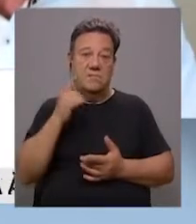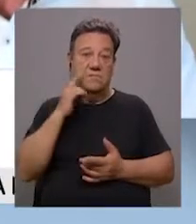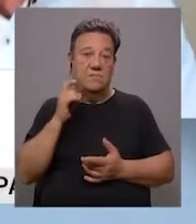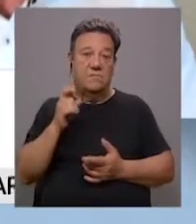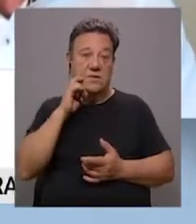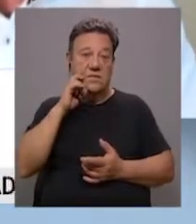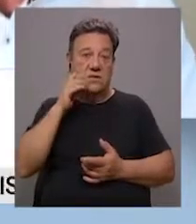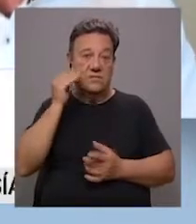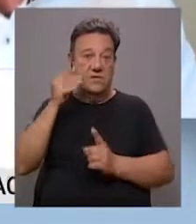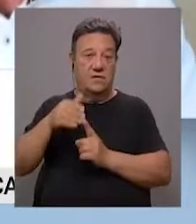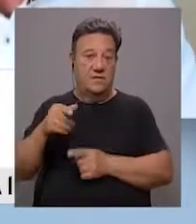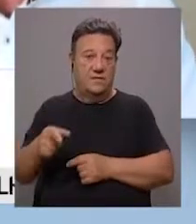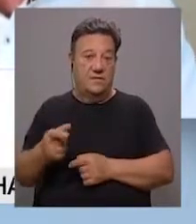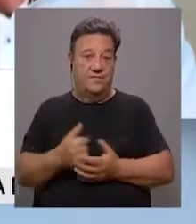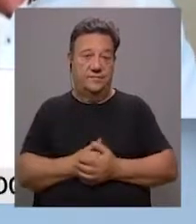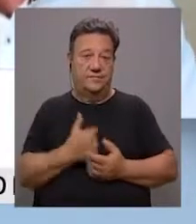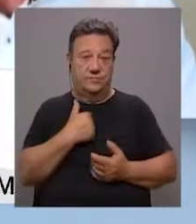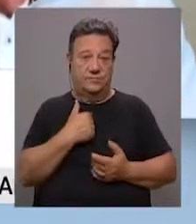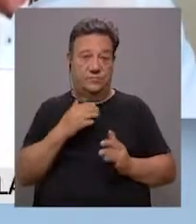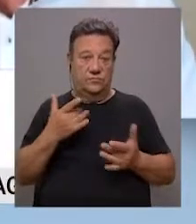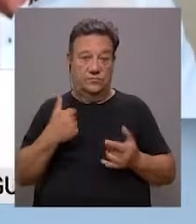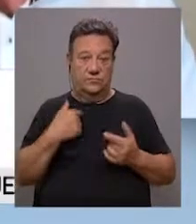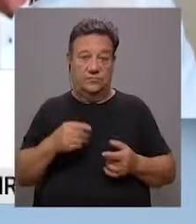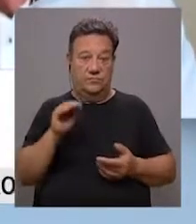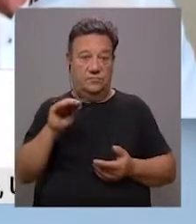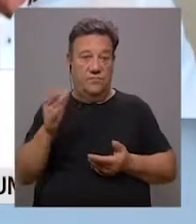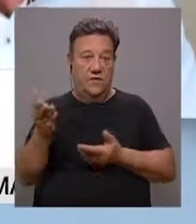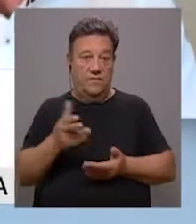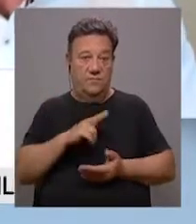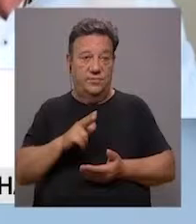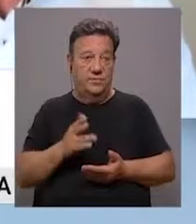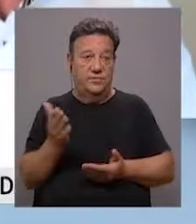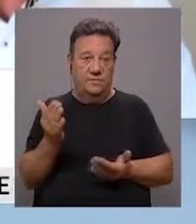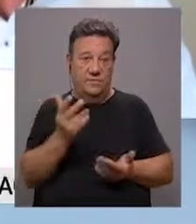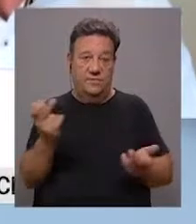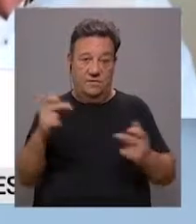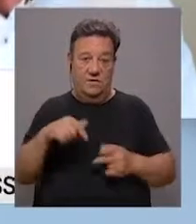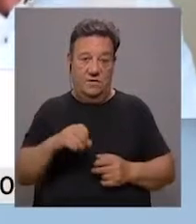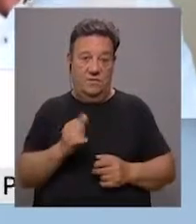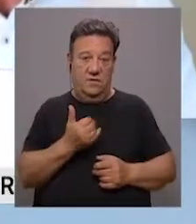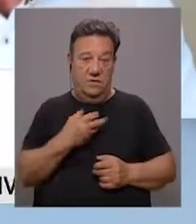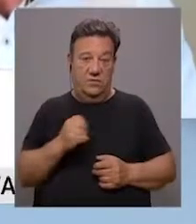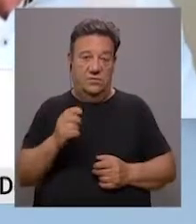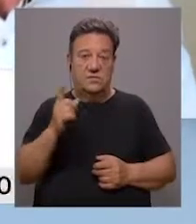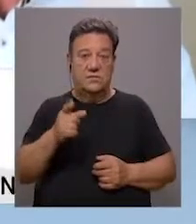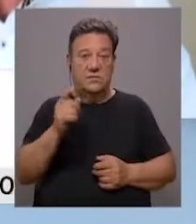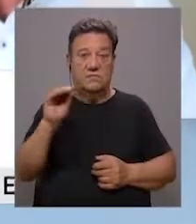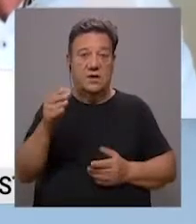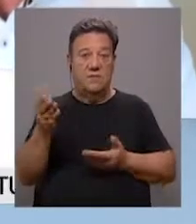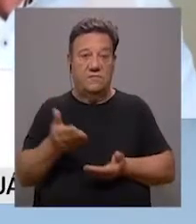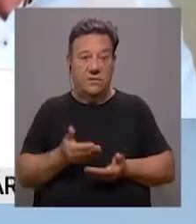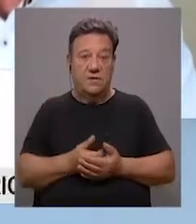do destino. Nós, quando estamos a convidar os portugueses a vir a Óbidos, estamos a